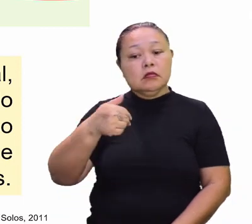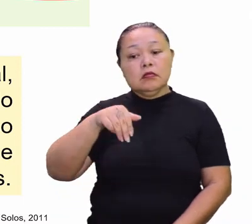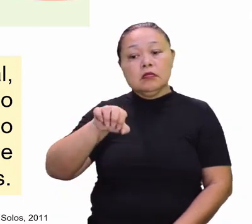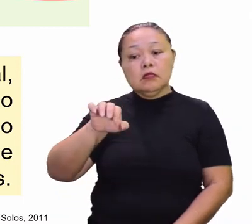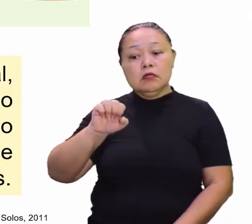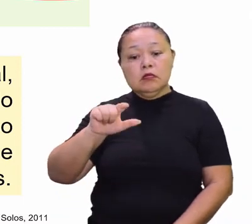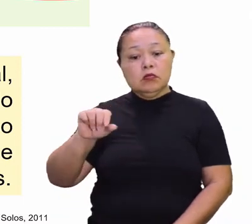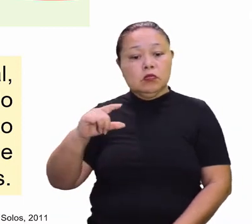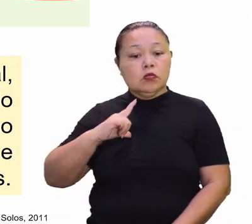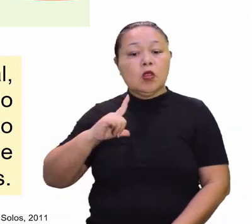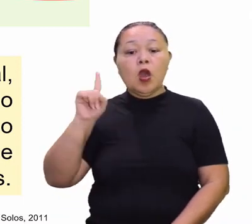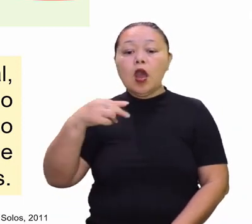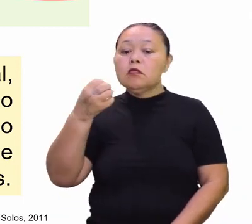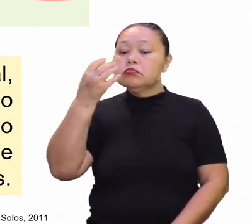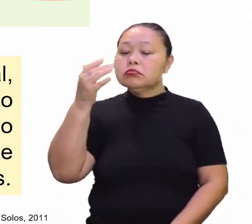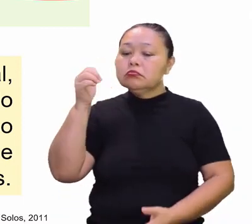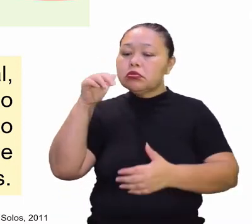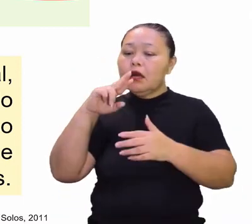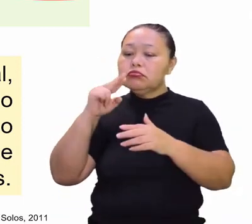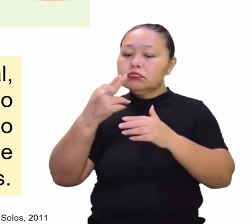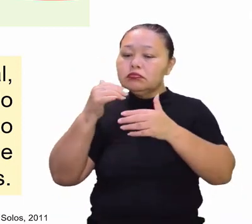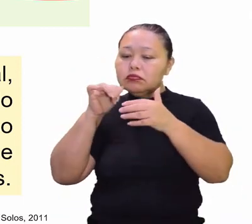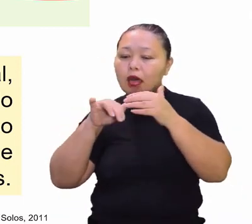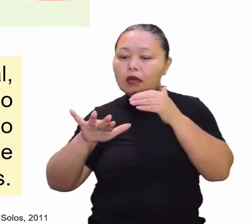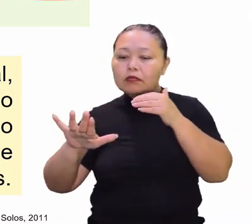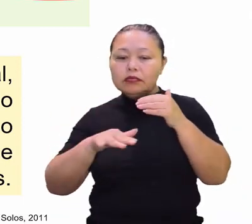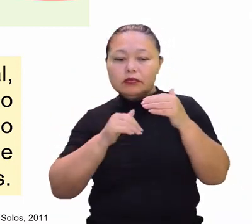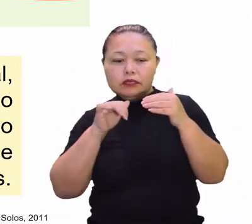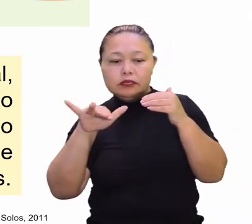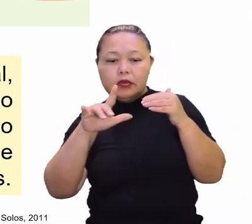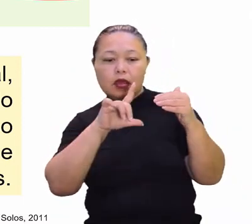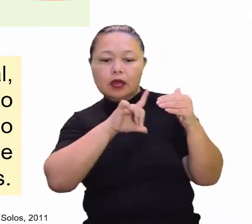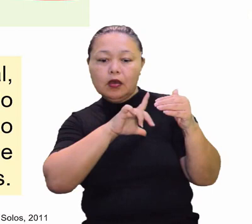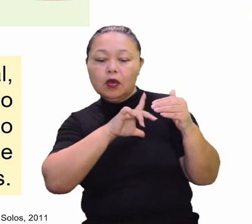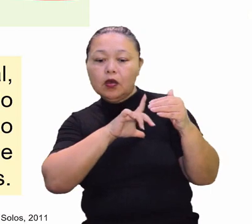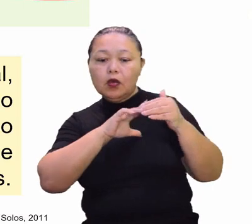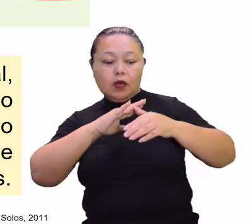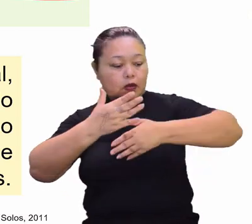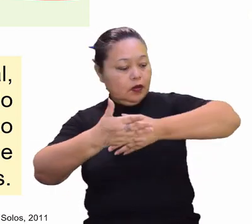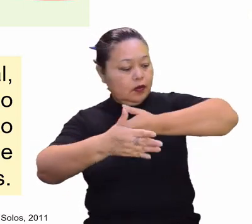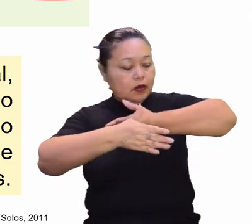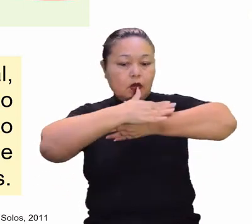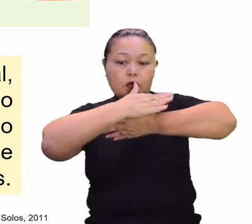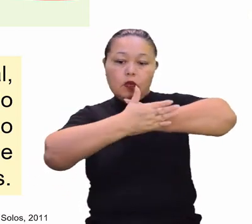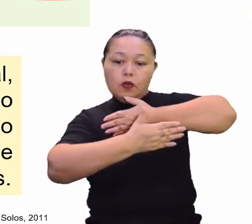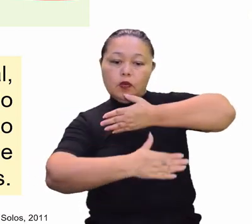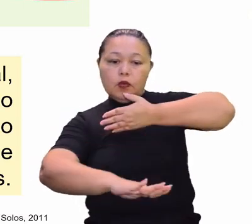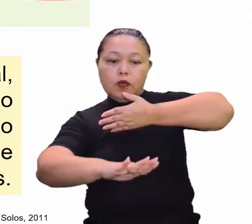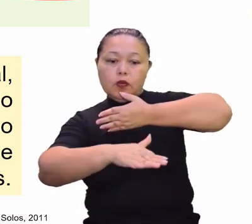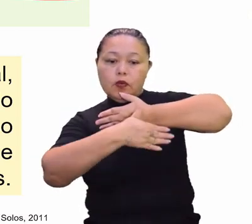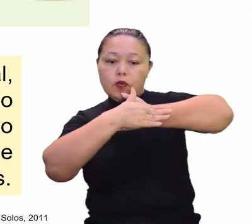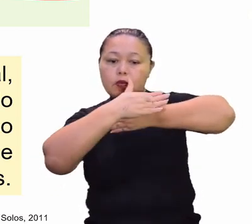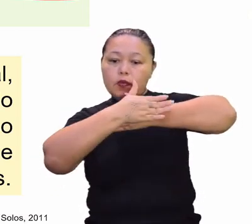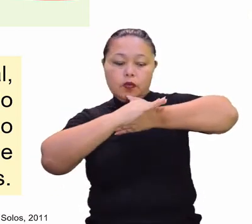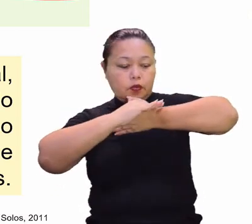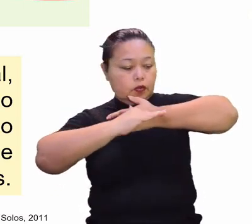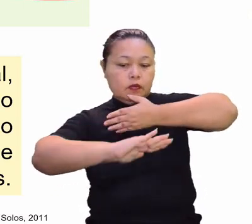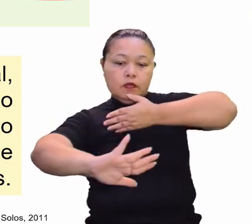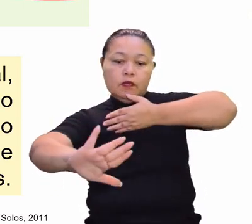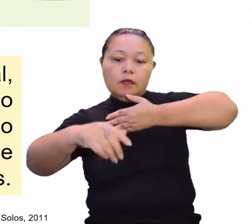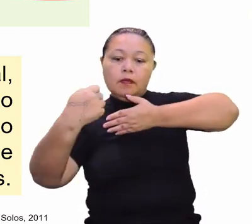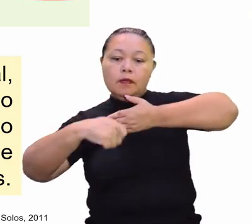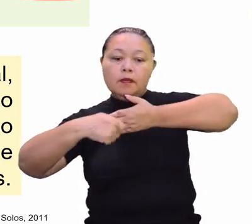Neossolo apresenta boa reserva nutricional, encontrado em encostas, quando localizado em relevo plano,